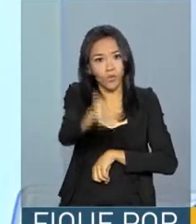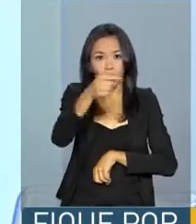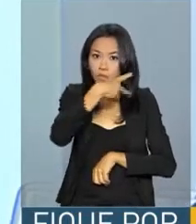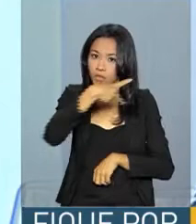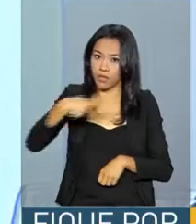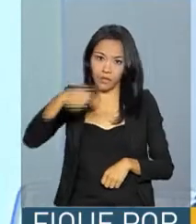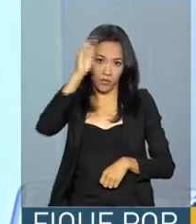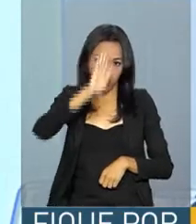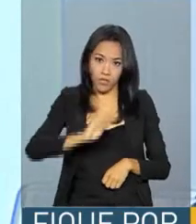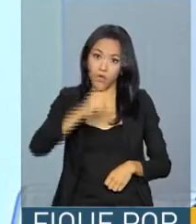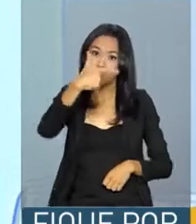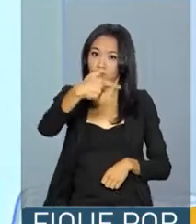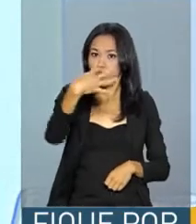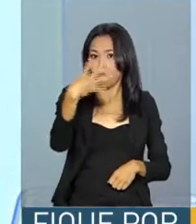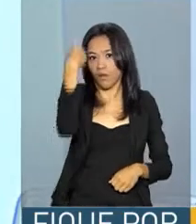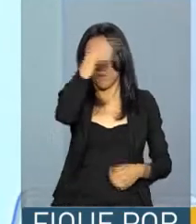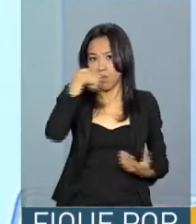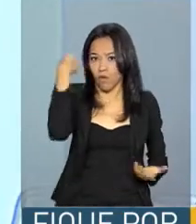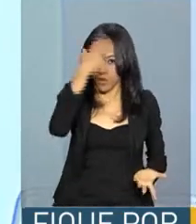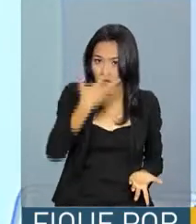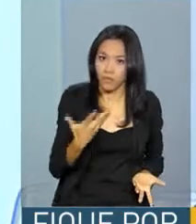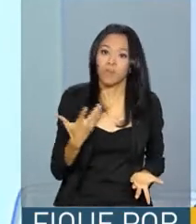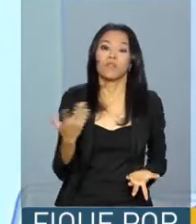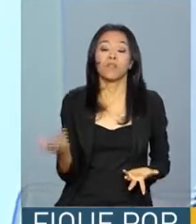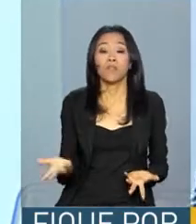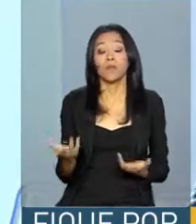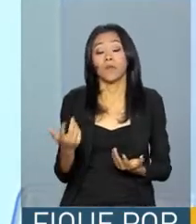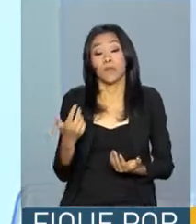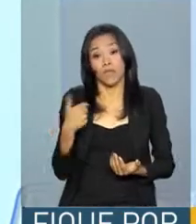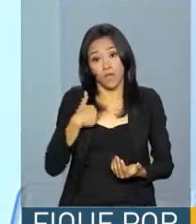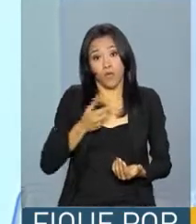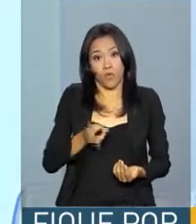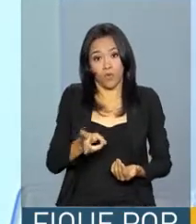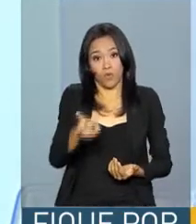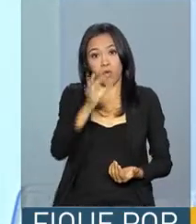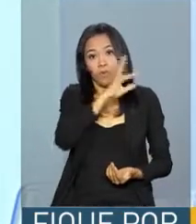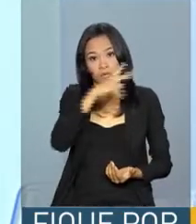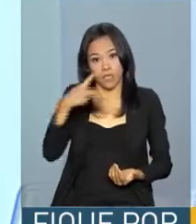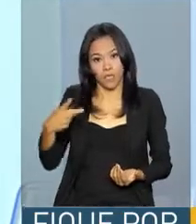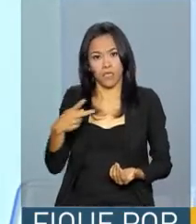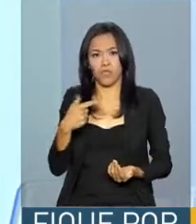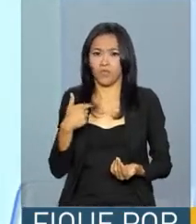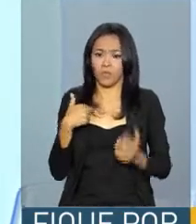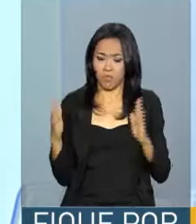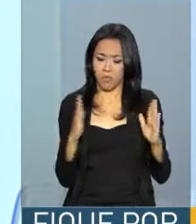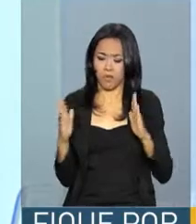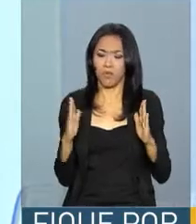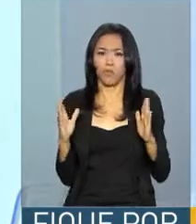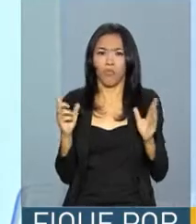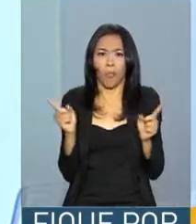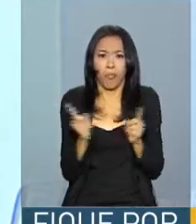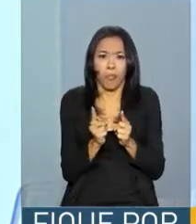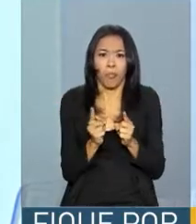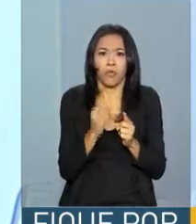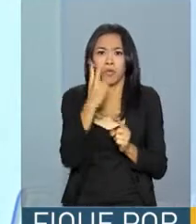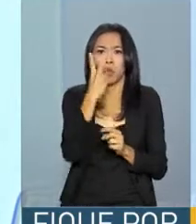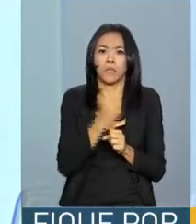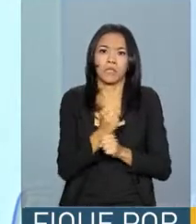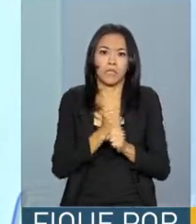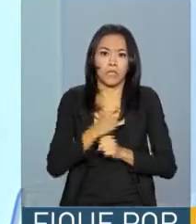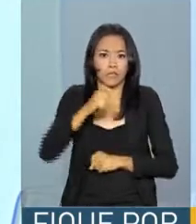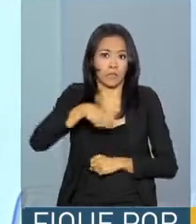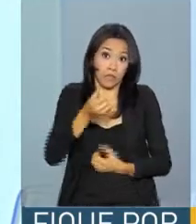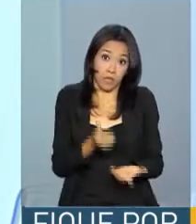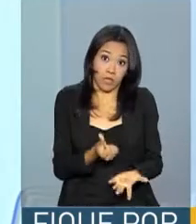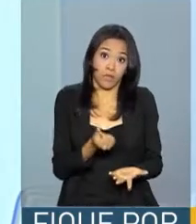horas. Então, e continuar presidente, no caso, nessa coisa de um governo muito curto, né, 2 anos, 2 anos e meio,